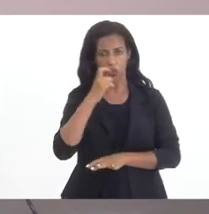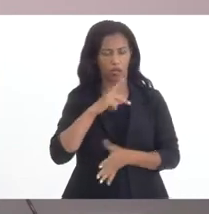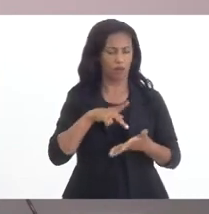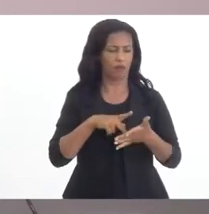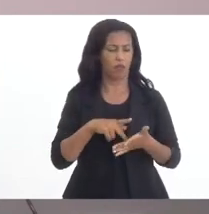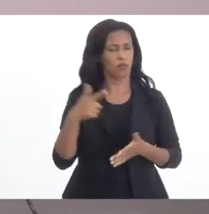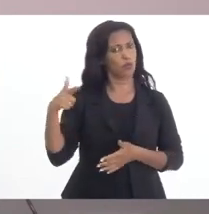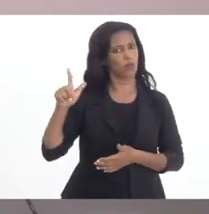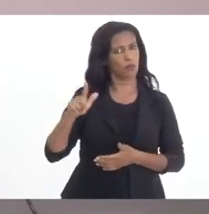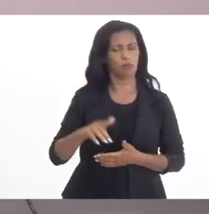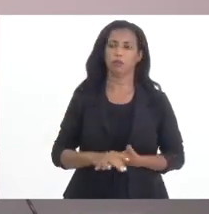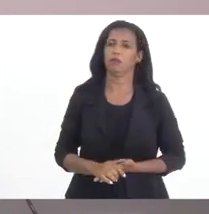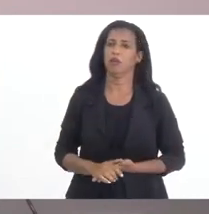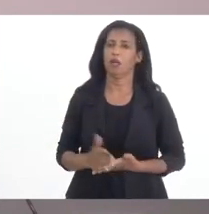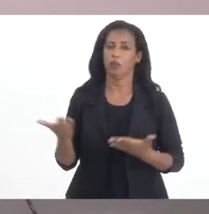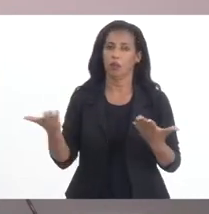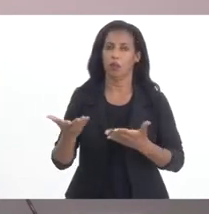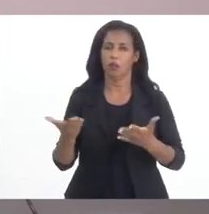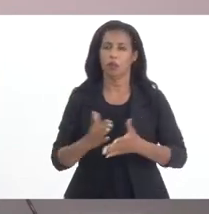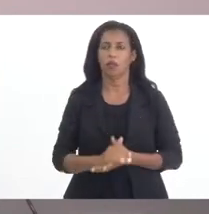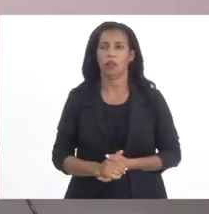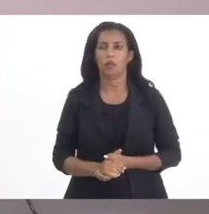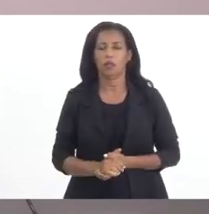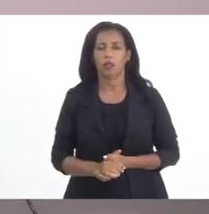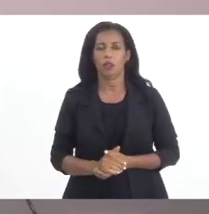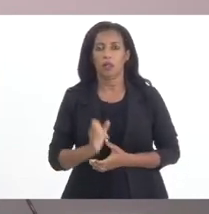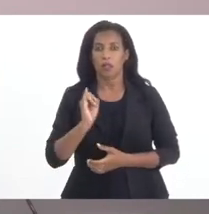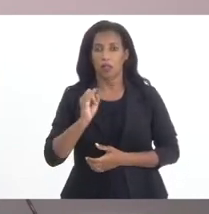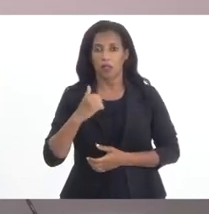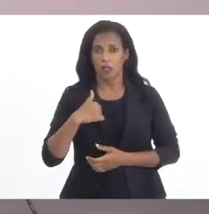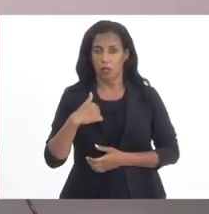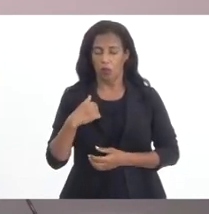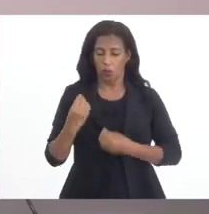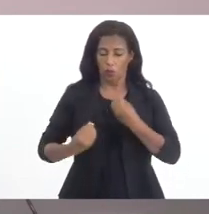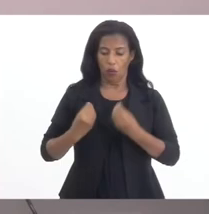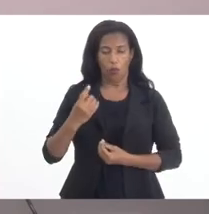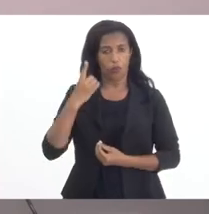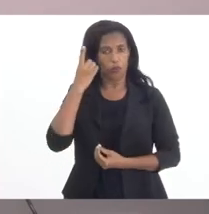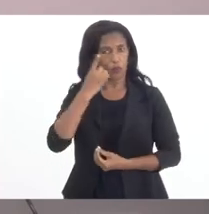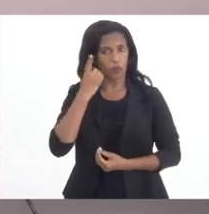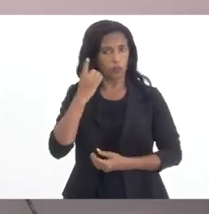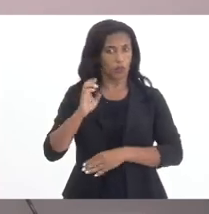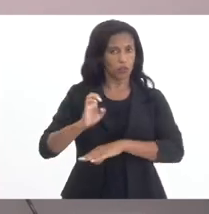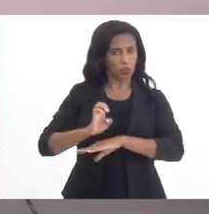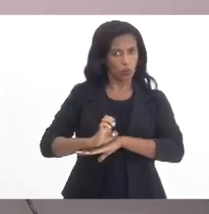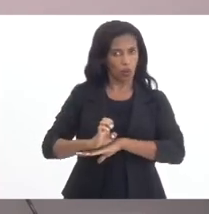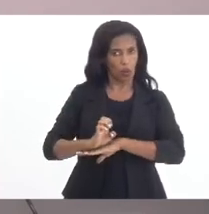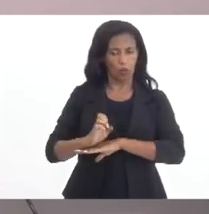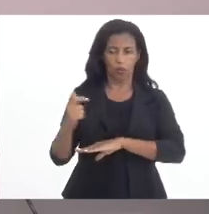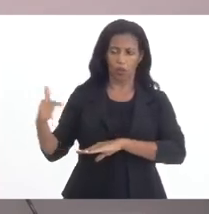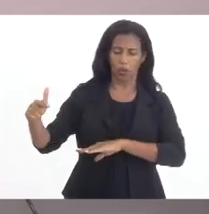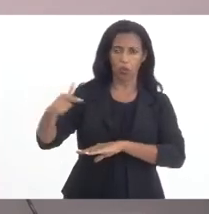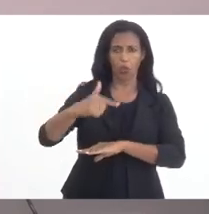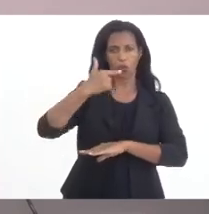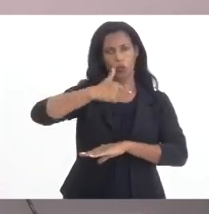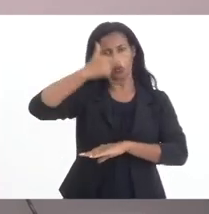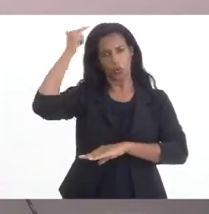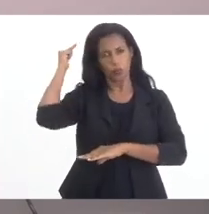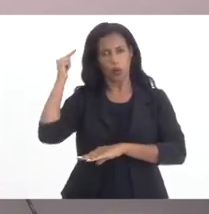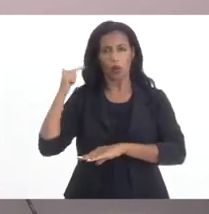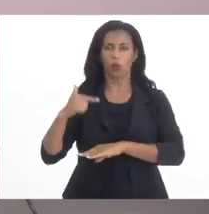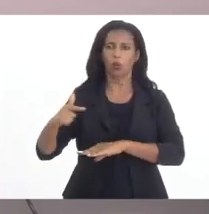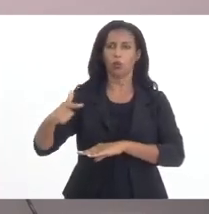outra. Agora, se eu, enquanto deputado estadual e outros deputados aqui na casa, como o deputado dos Paulo e tantos